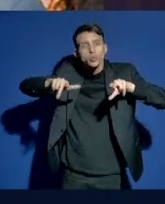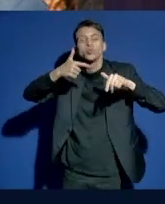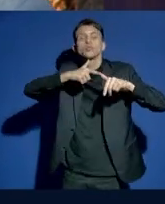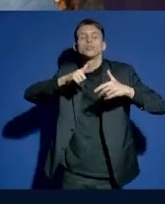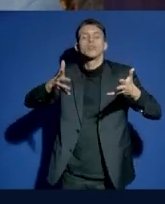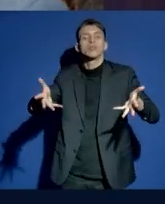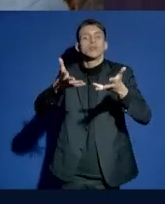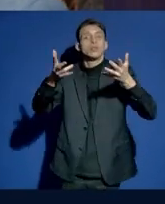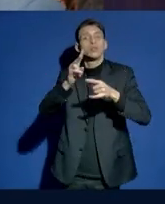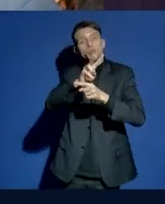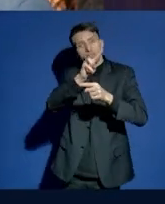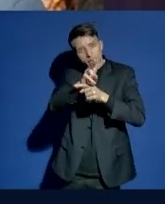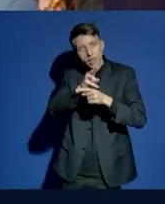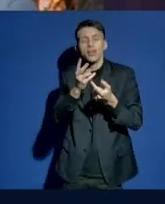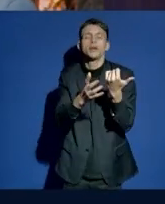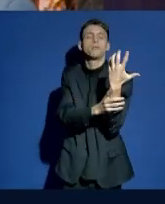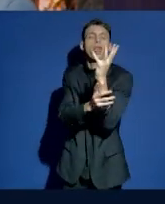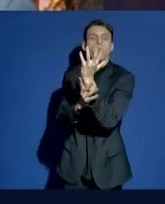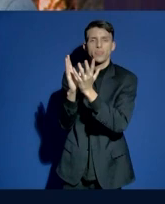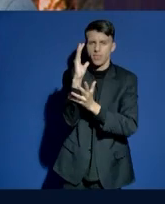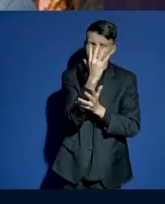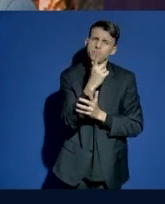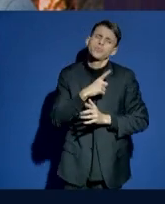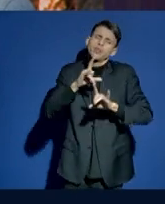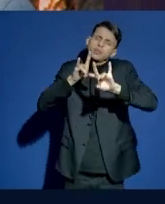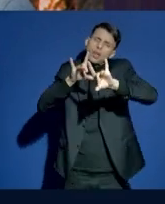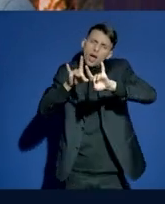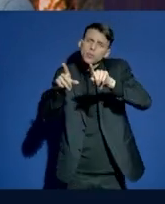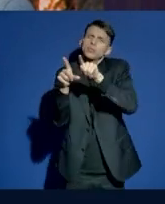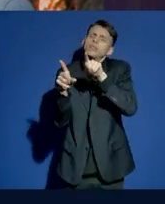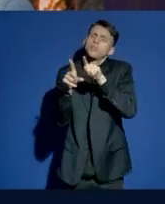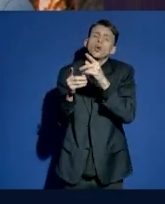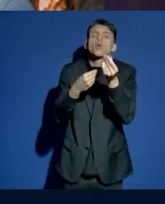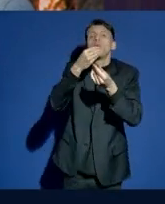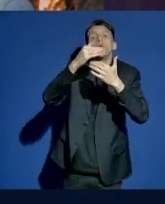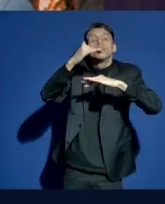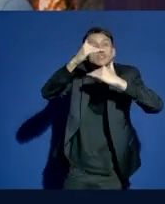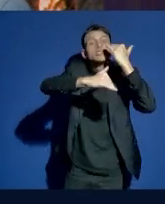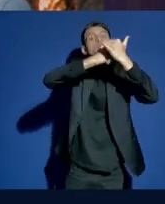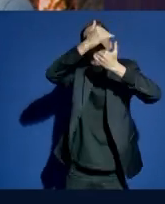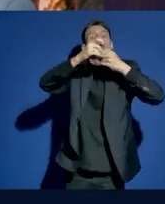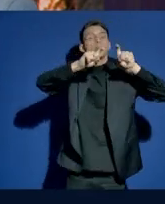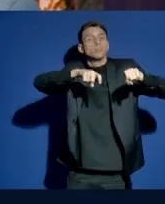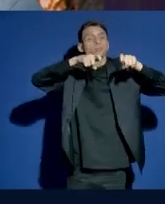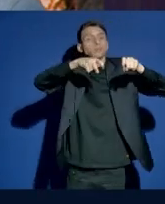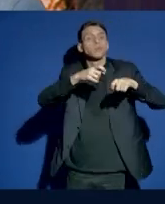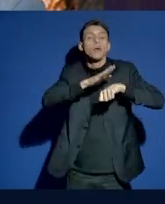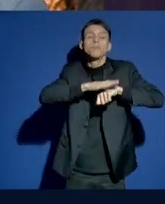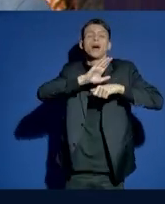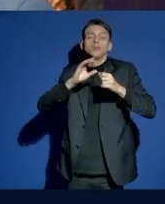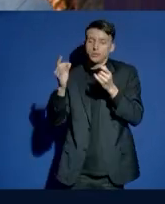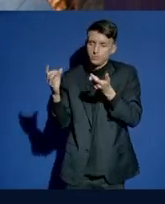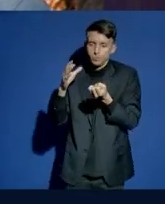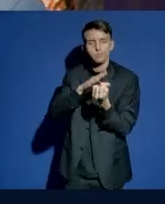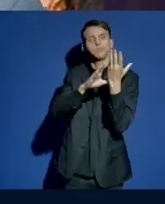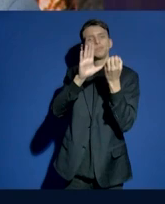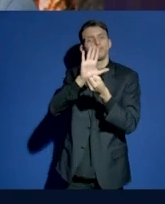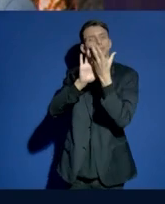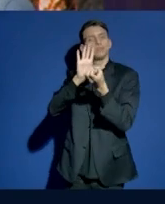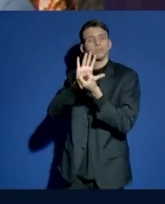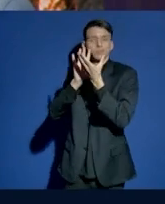de defensivos biológicos tem, desde o ponto de vista técnico, desde o ponto de vista de desenvolvimento de negócio, desenvolvimento de mercado, até a parte